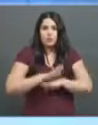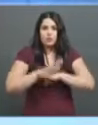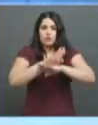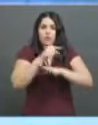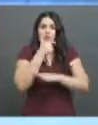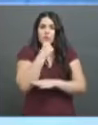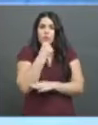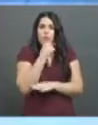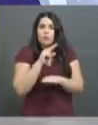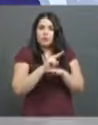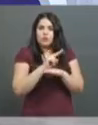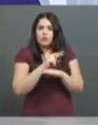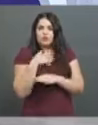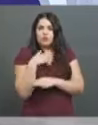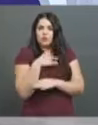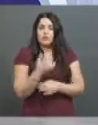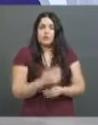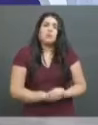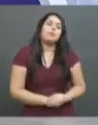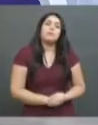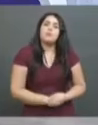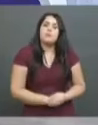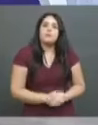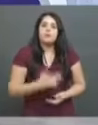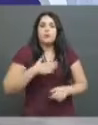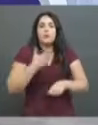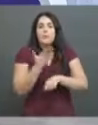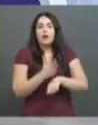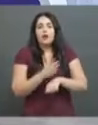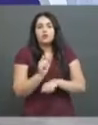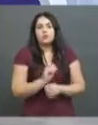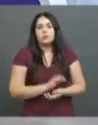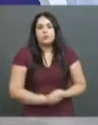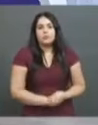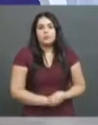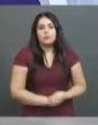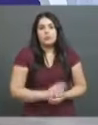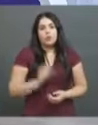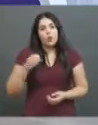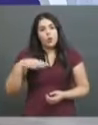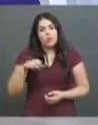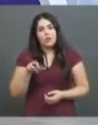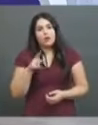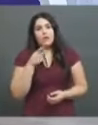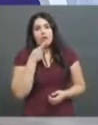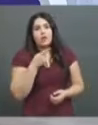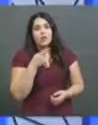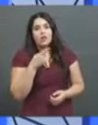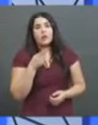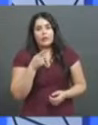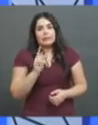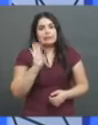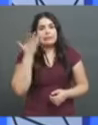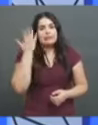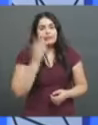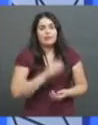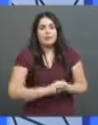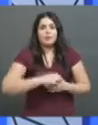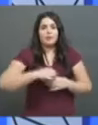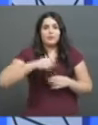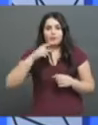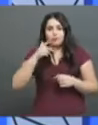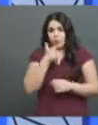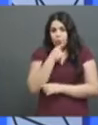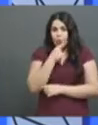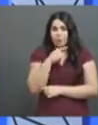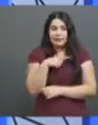se cuidar? Na minha prática, isso que o doutor Omar comentou é muito válido também. O homem tem receio de ir